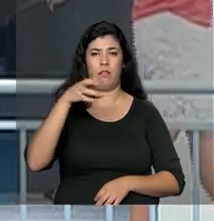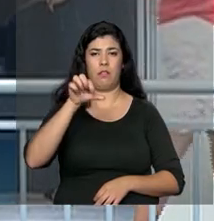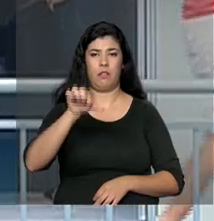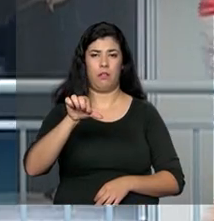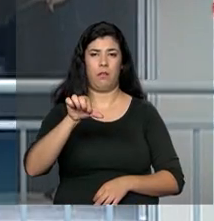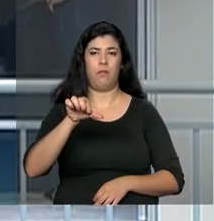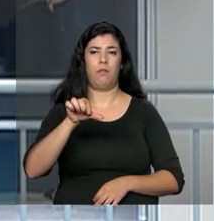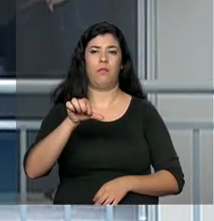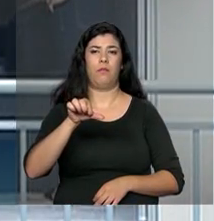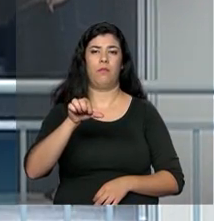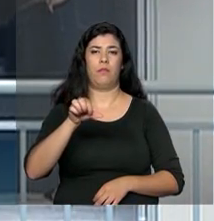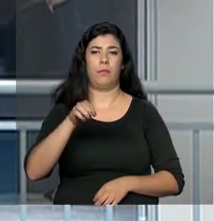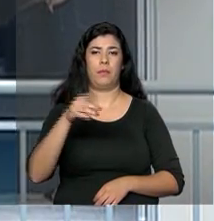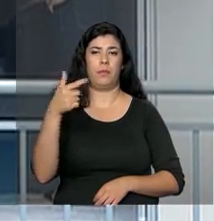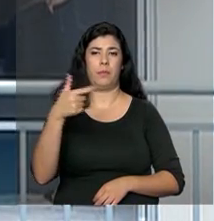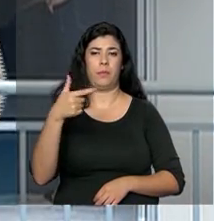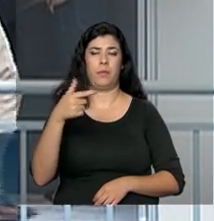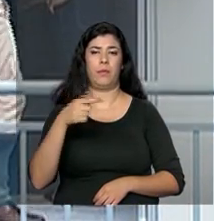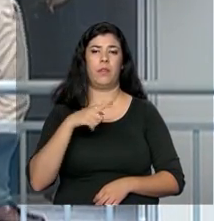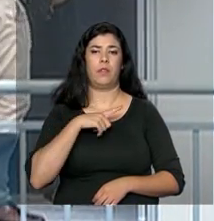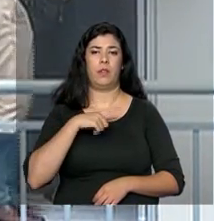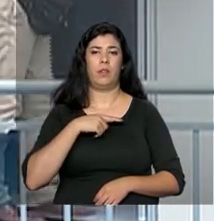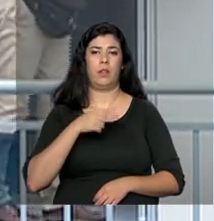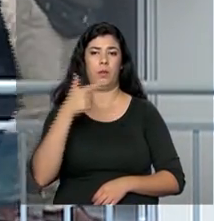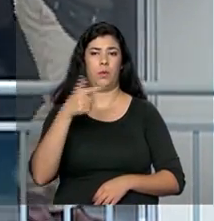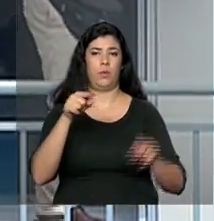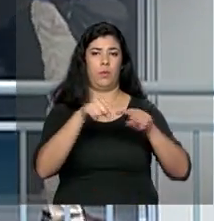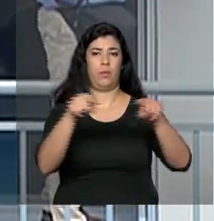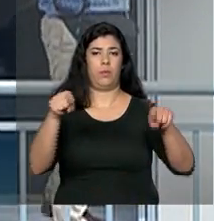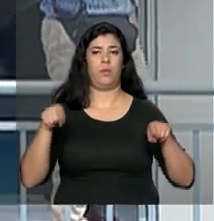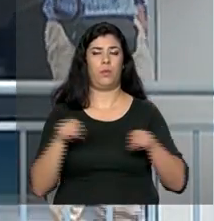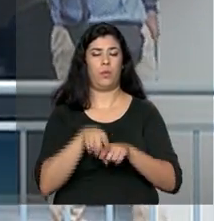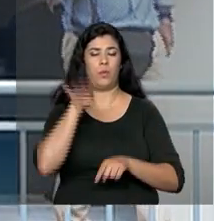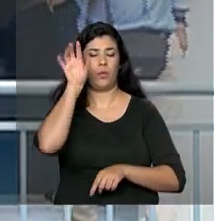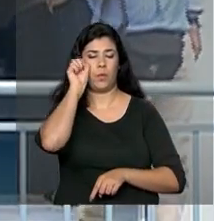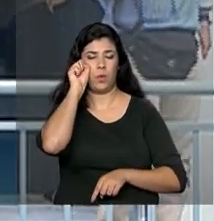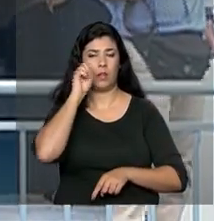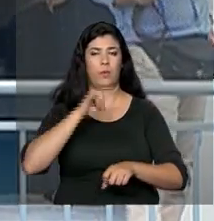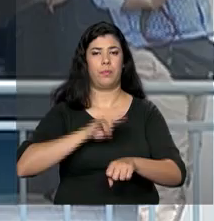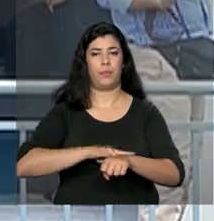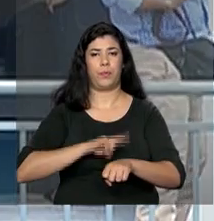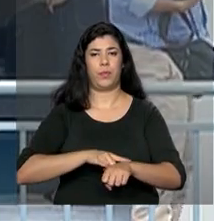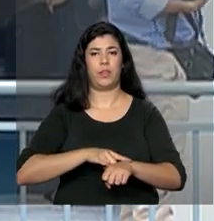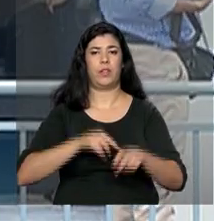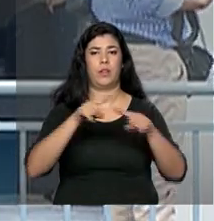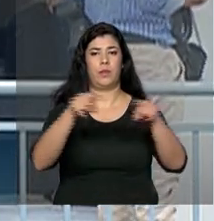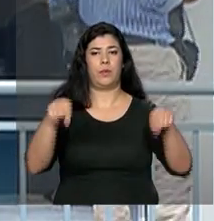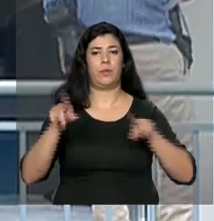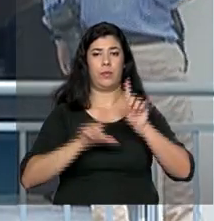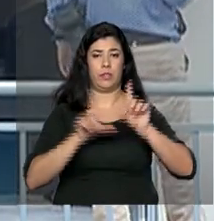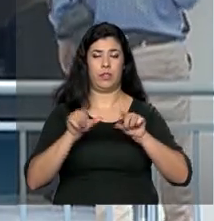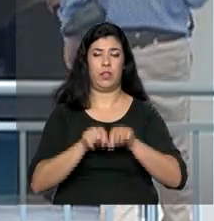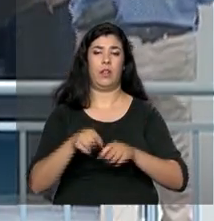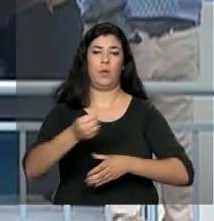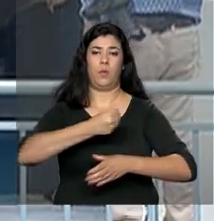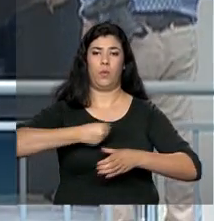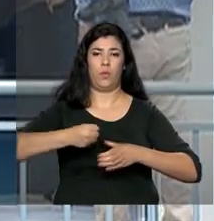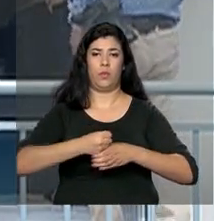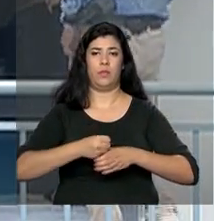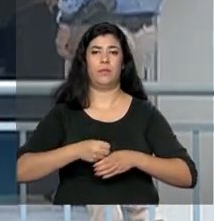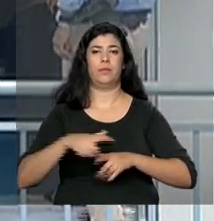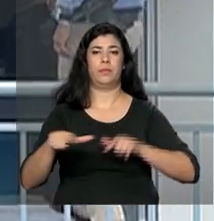qu e tem dois quartos sala banheiro cozinha e e área de serviço todos os